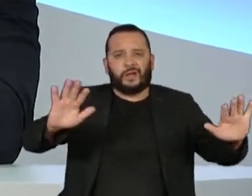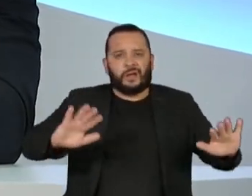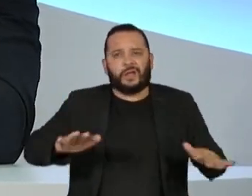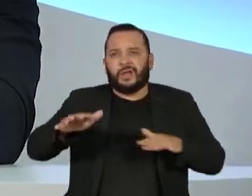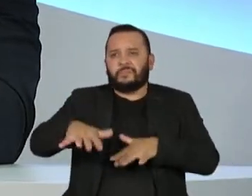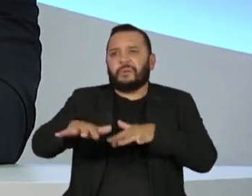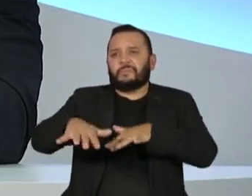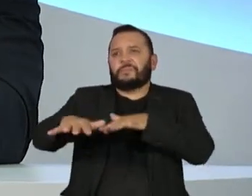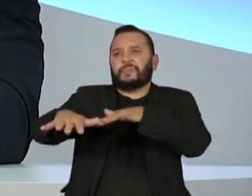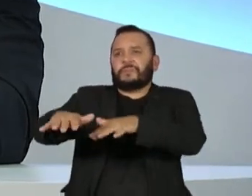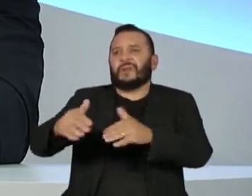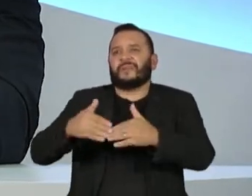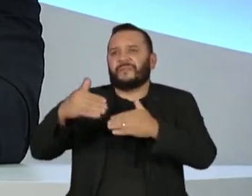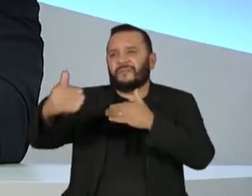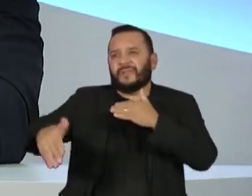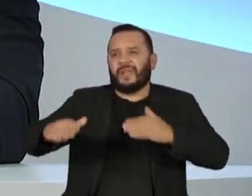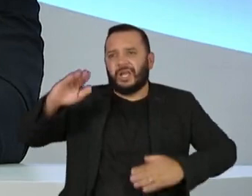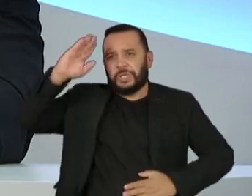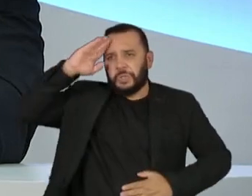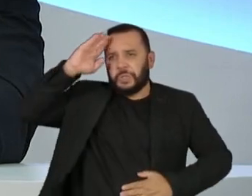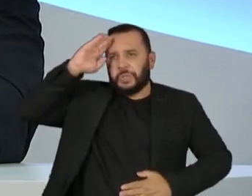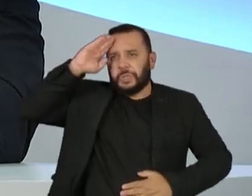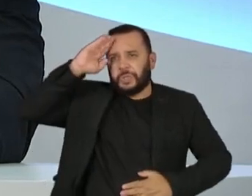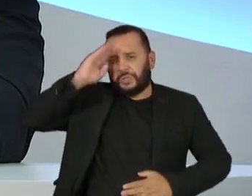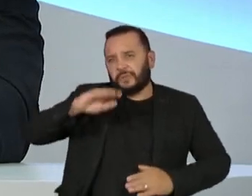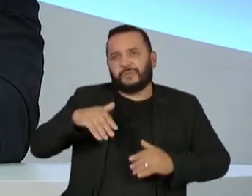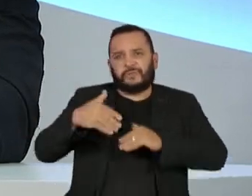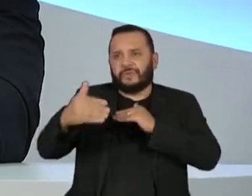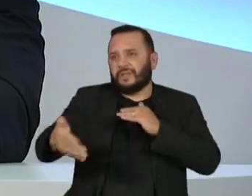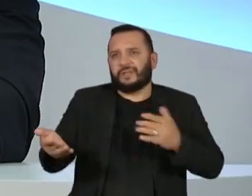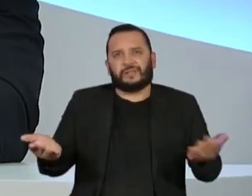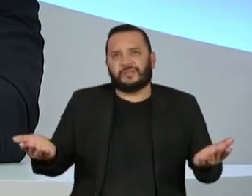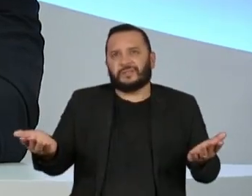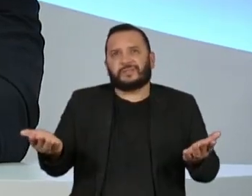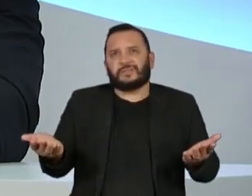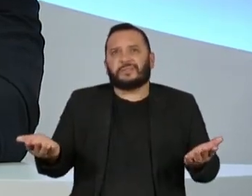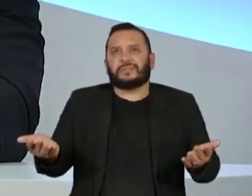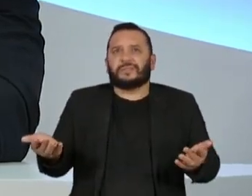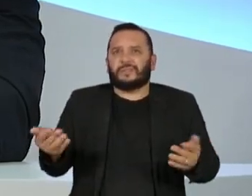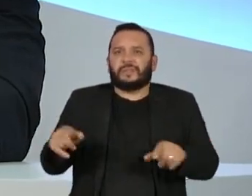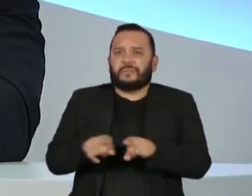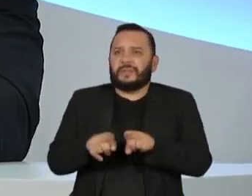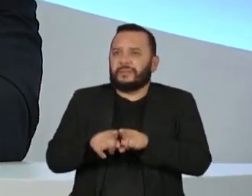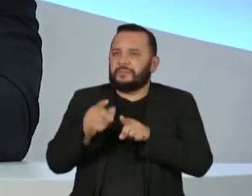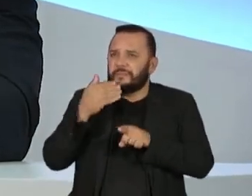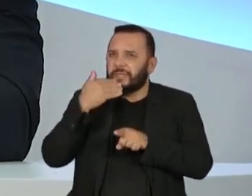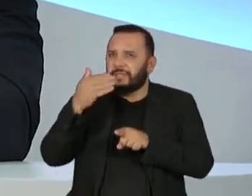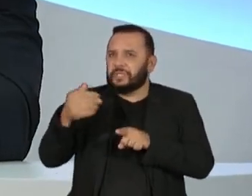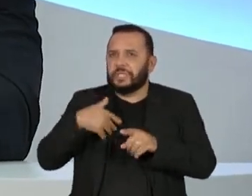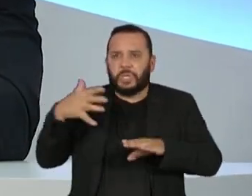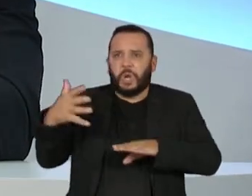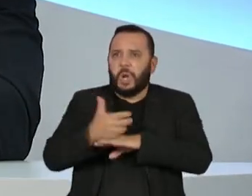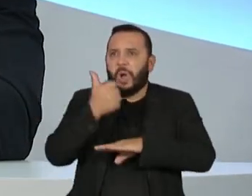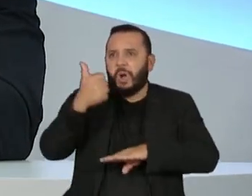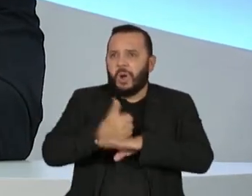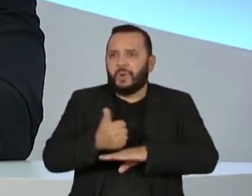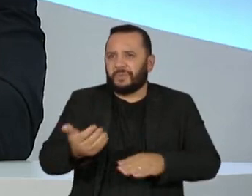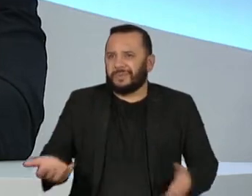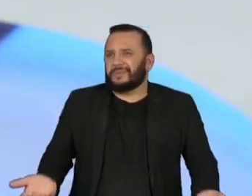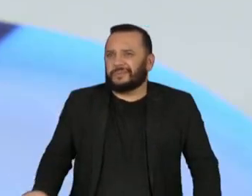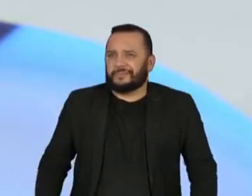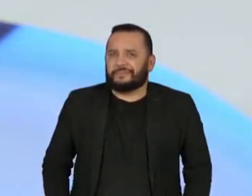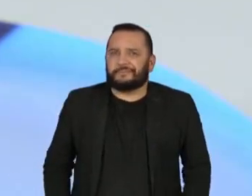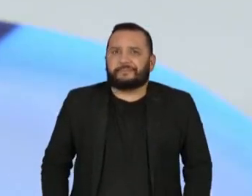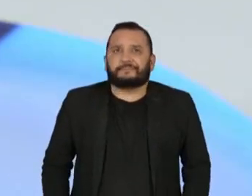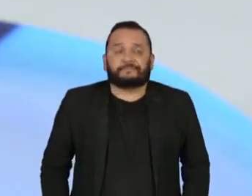dessas pessoas em frente à quartéis mesmo que não não estejam interrompendo rodovias mas estão pedindo intervenção Federal militar seja logo que for